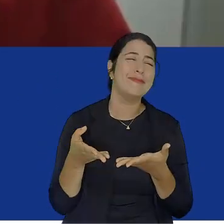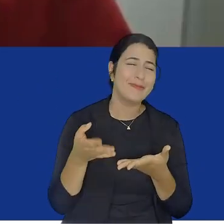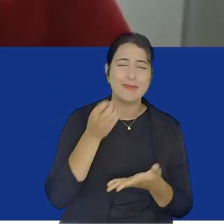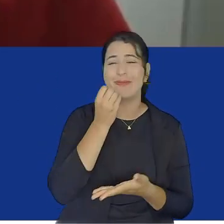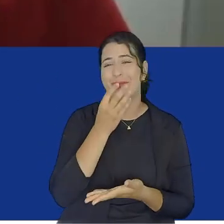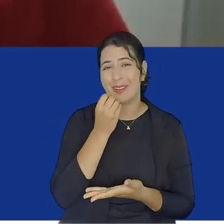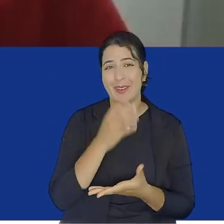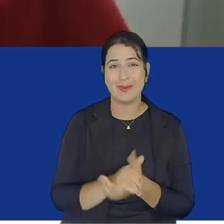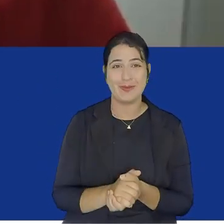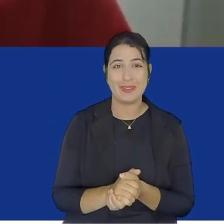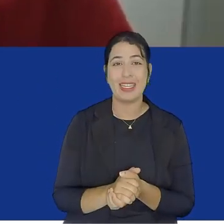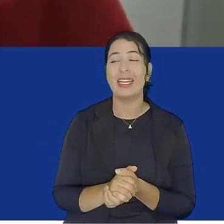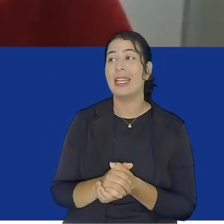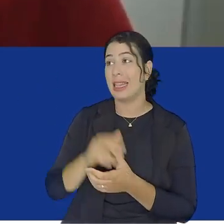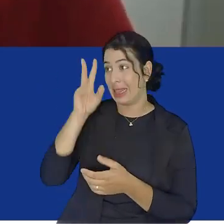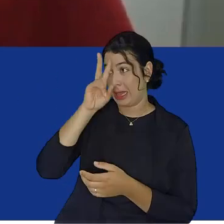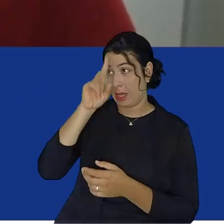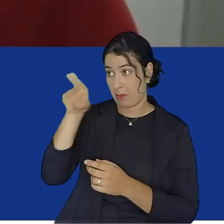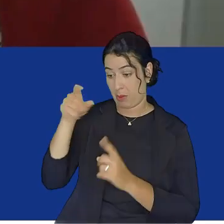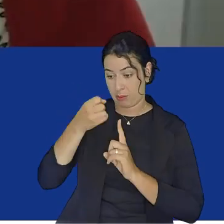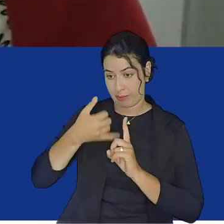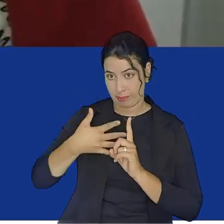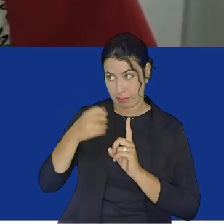lembrando para você fazer também sua audiodescrição.